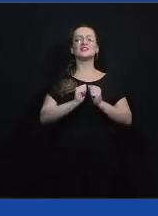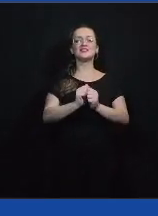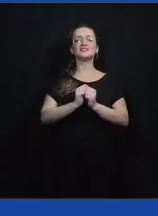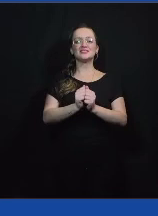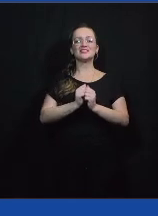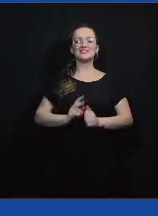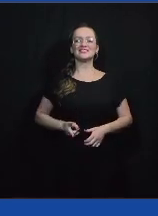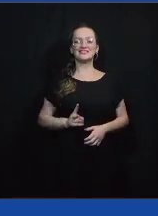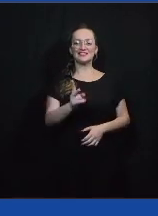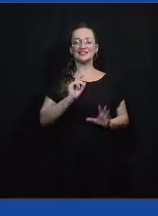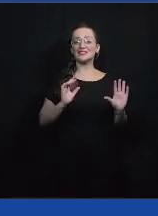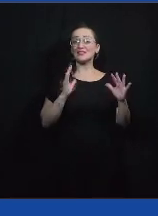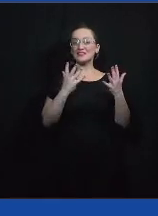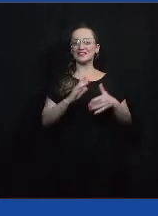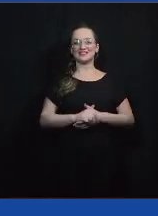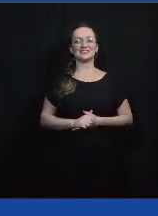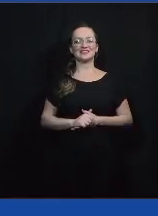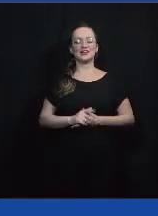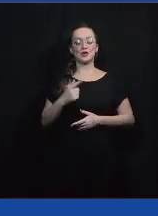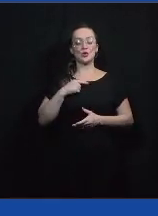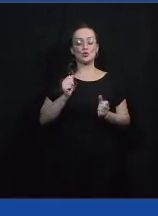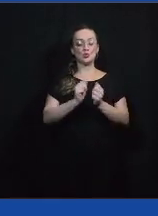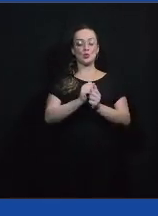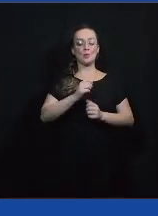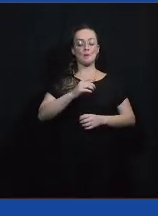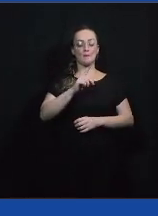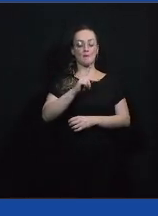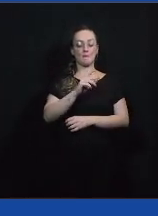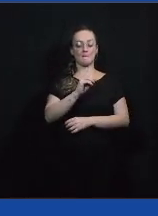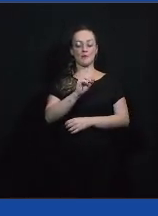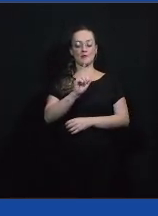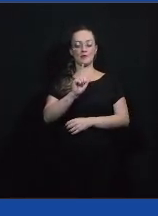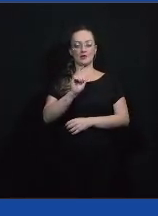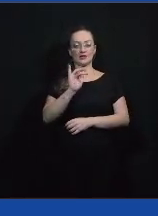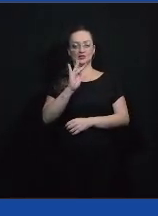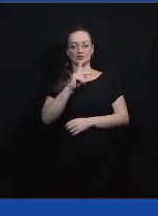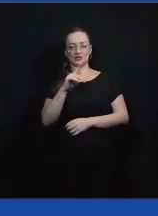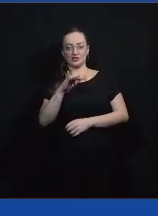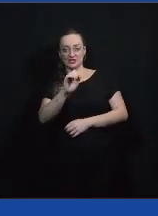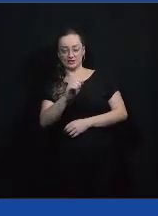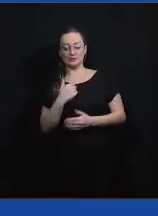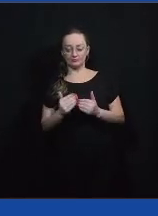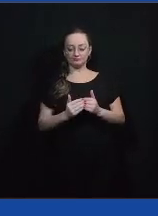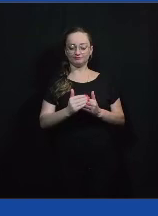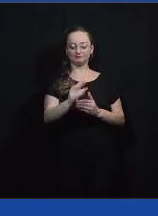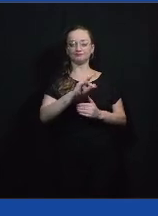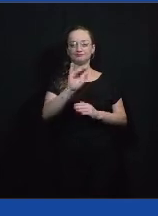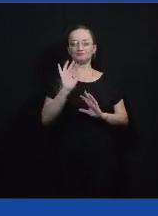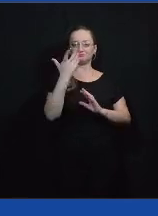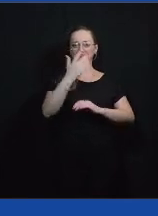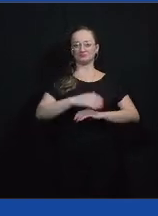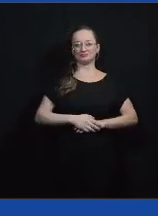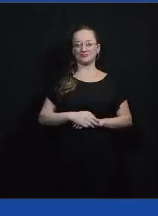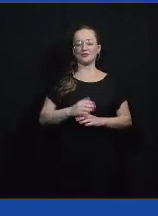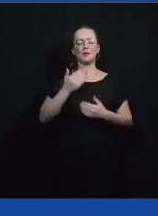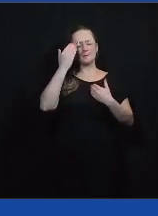a continuação do evento com o Egito está na sequência um grande abraço a todos e um ótimo ver